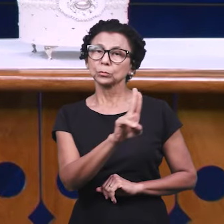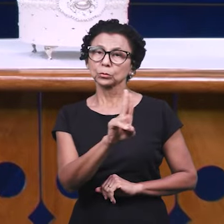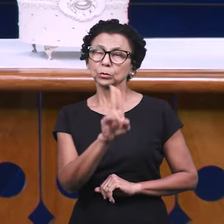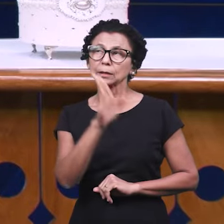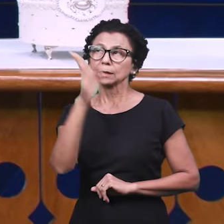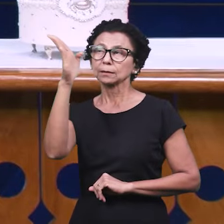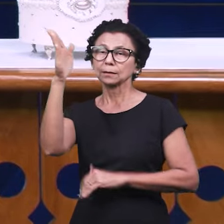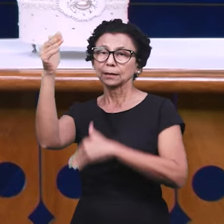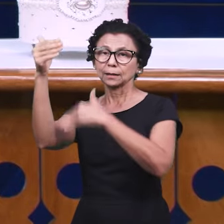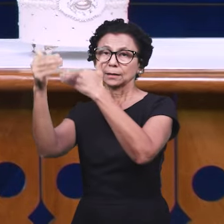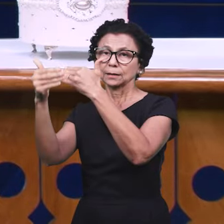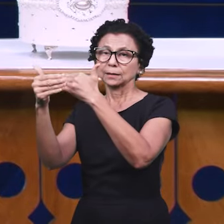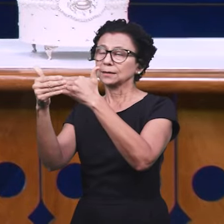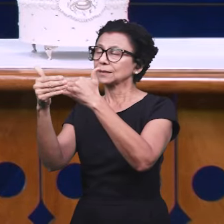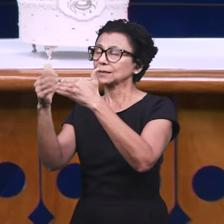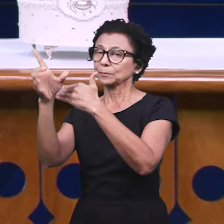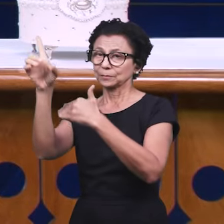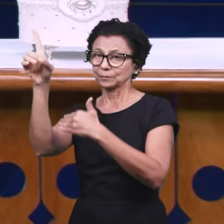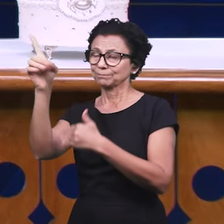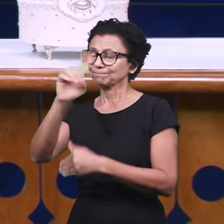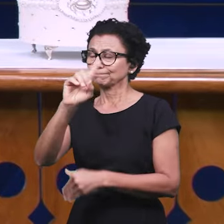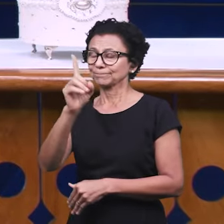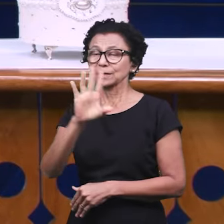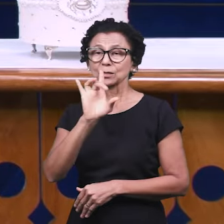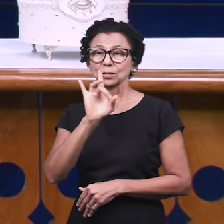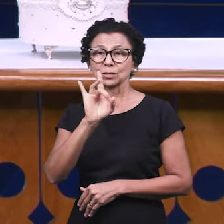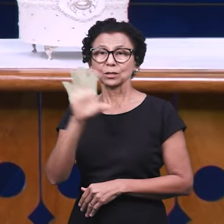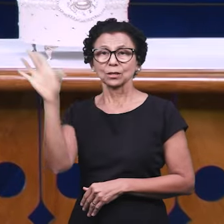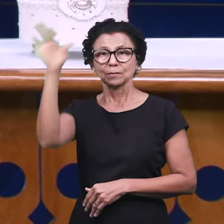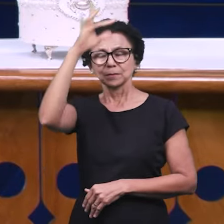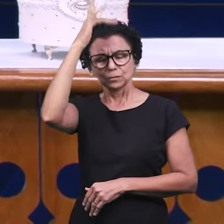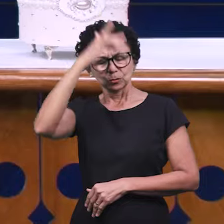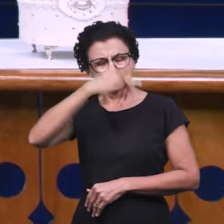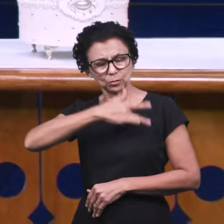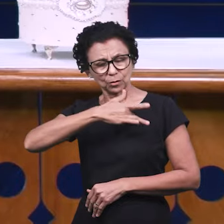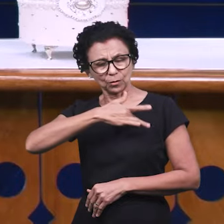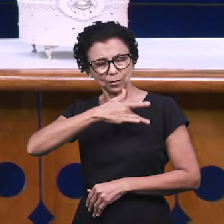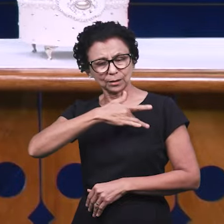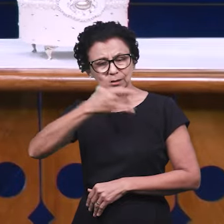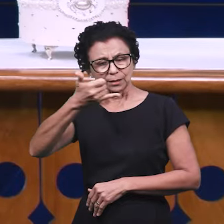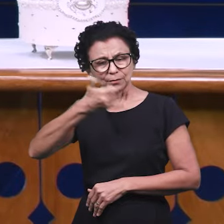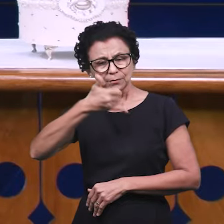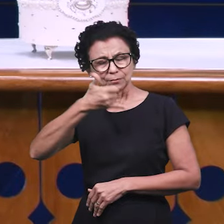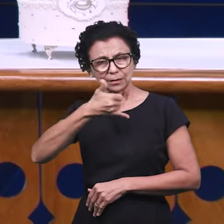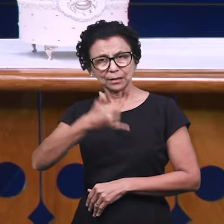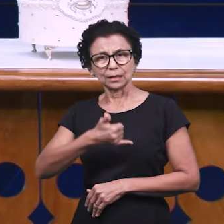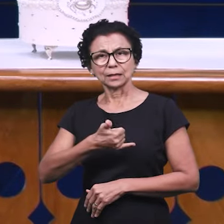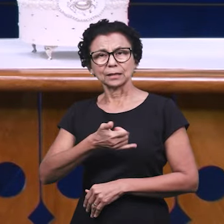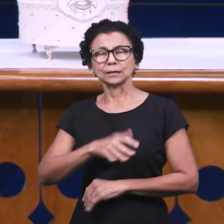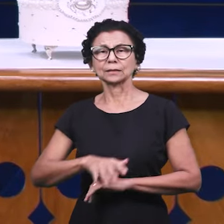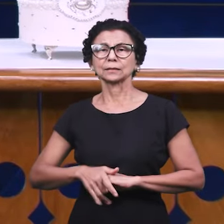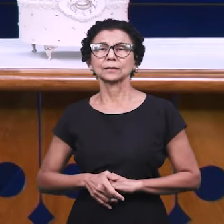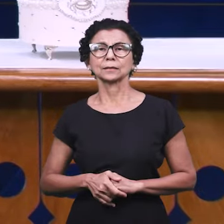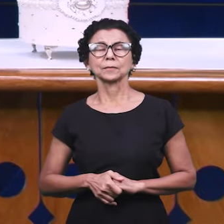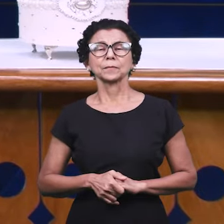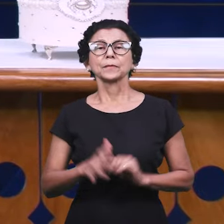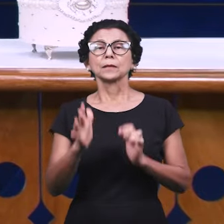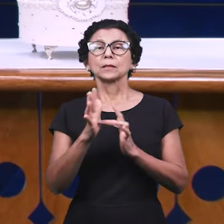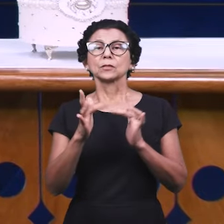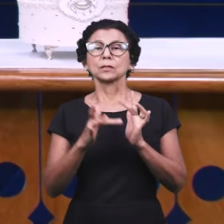toque do Espírito Santo na sua vida. Ele está falando ao seu coração. Ele, O Senhor disse: derramarei do meu Espírito Santo, e